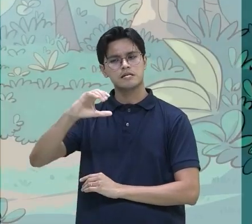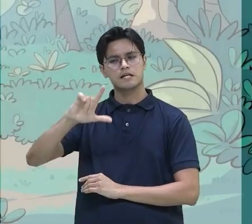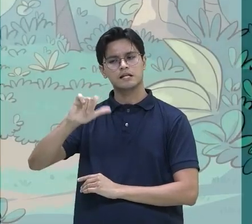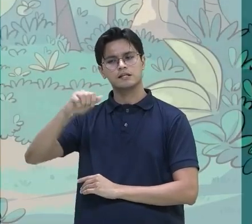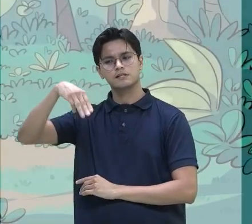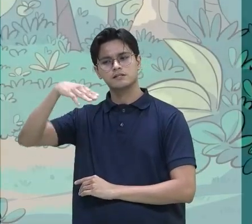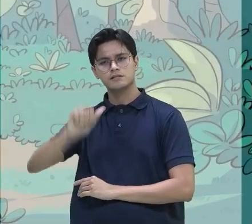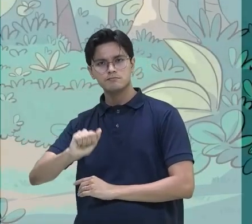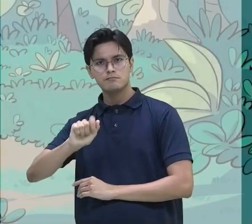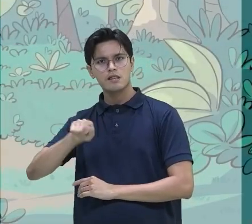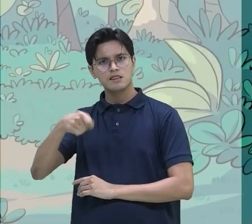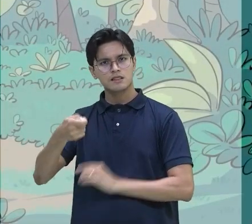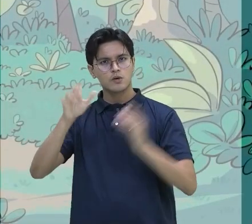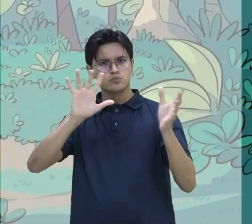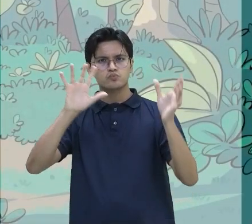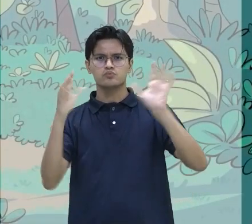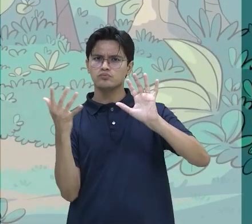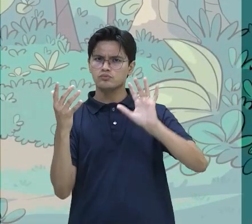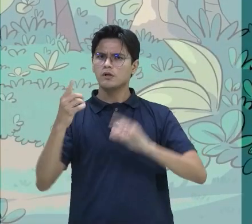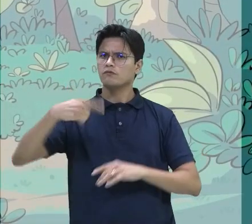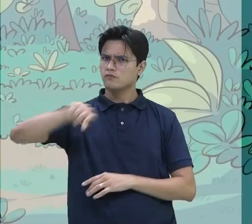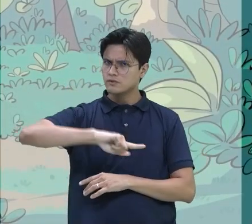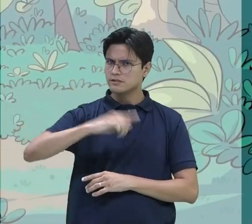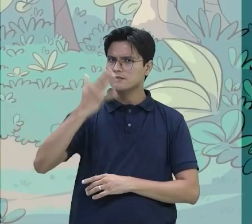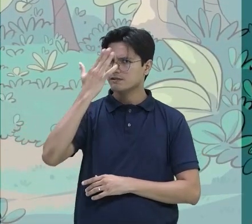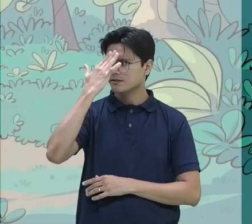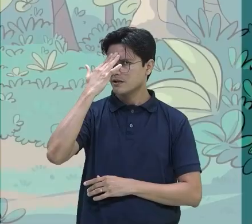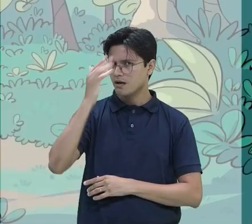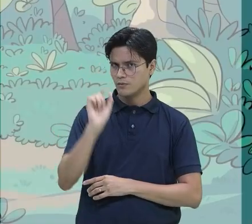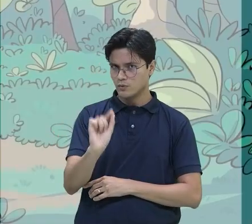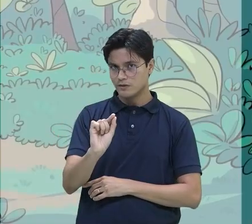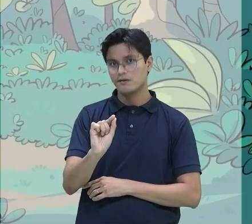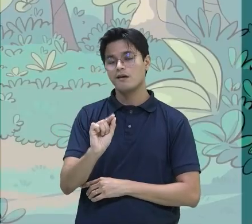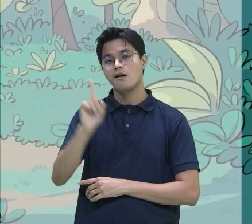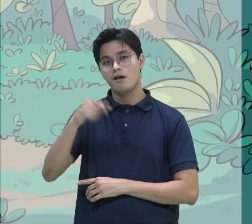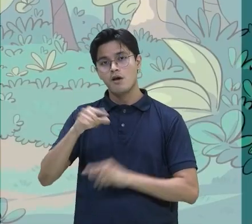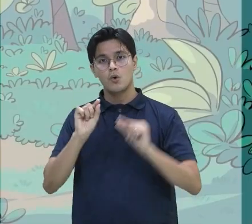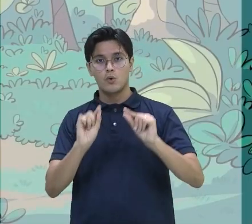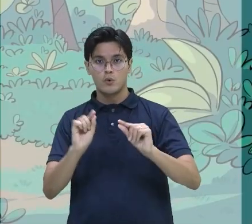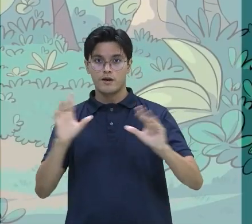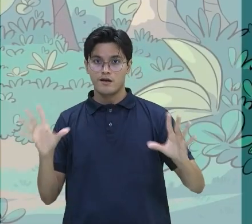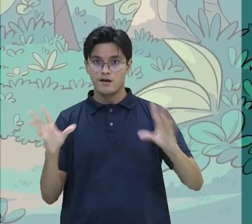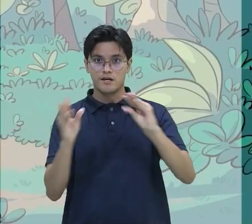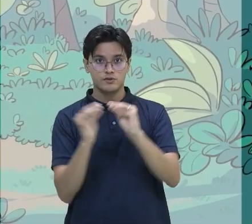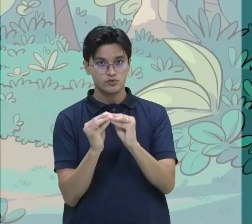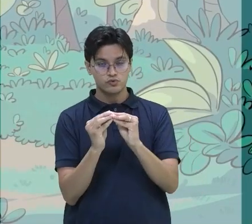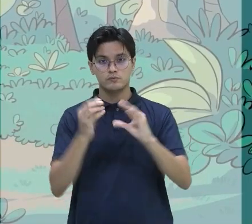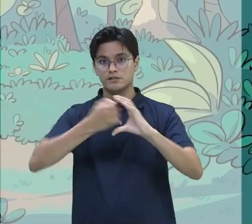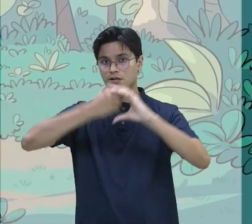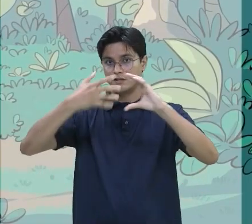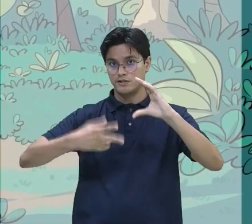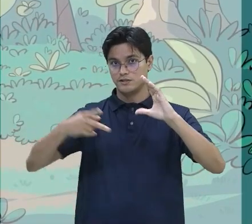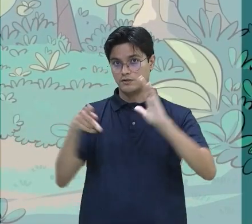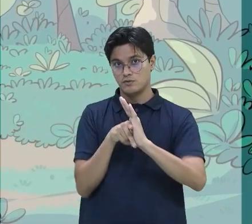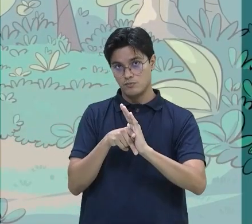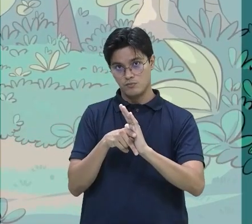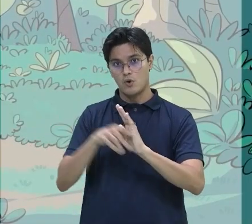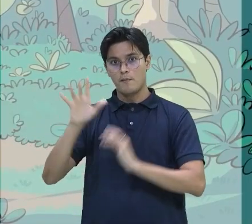clima? O clima é uma síntese de condições do tempo, um